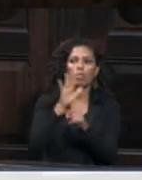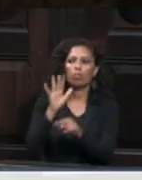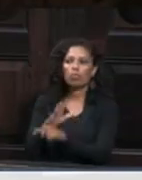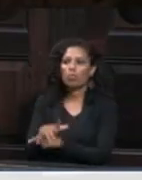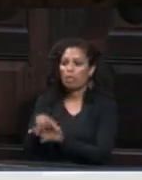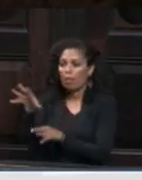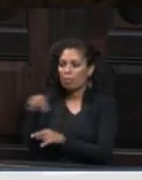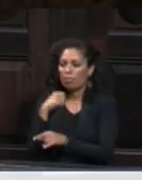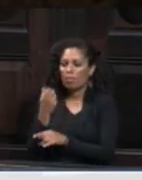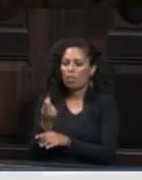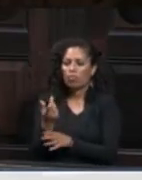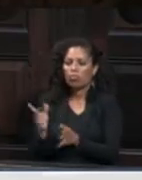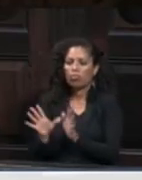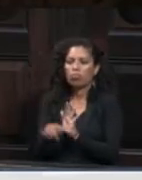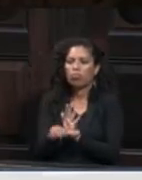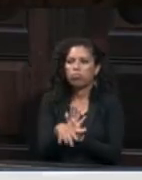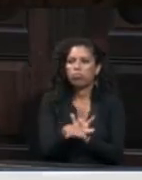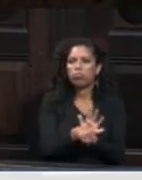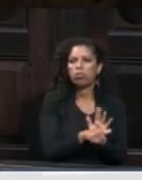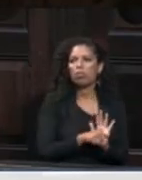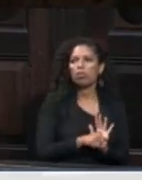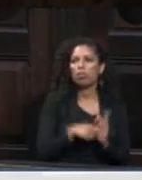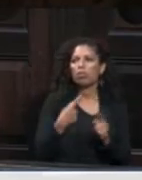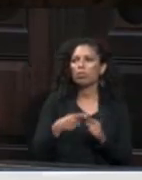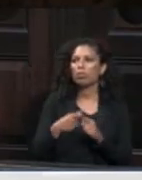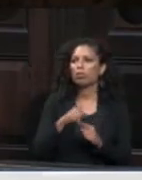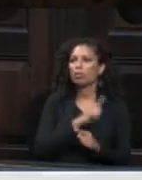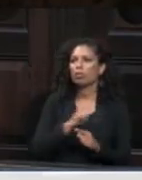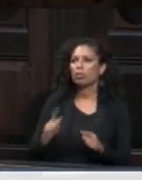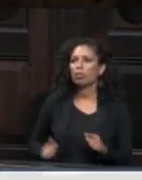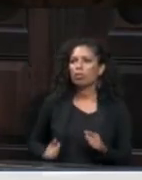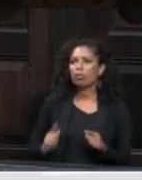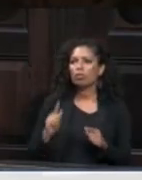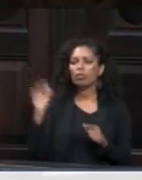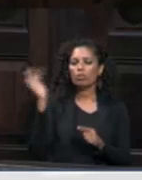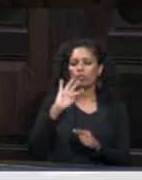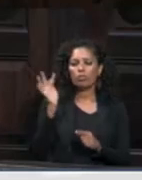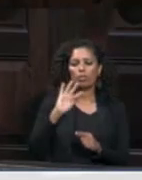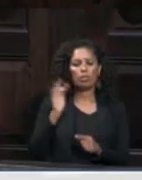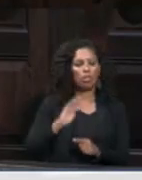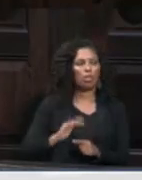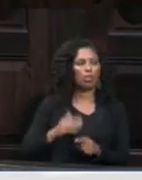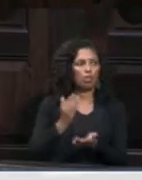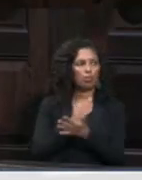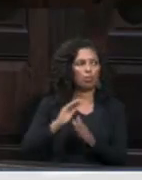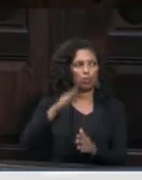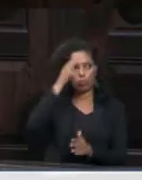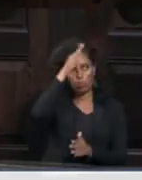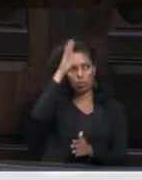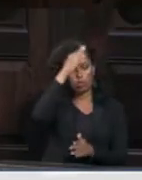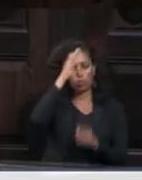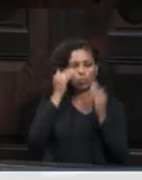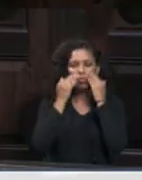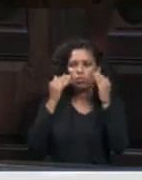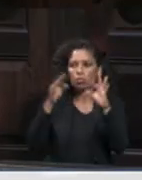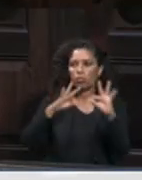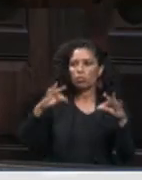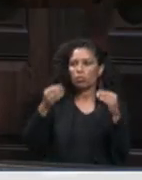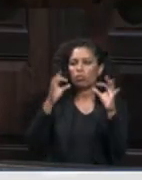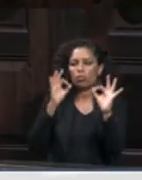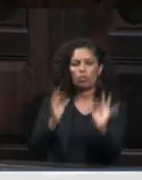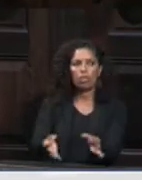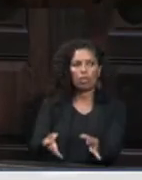a fonte do nível federal, porque Bolsonaro está botando tudo no trilho. Então,